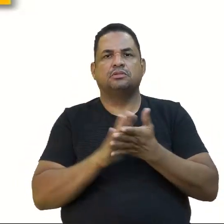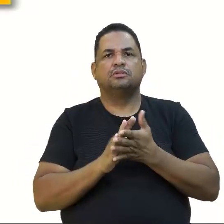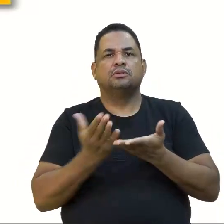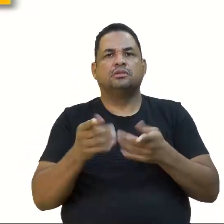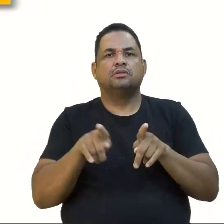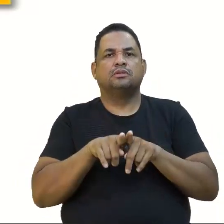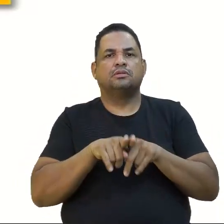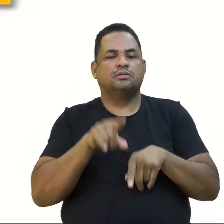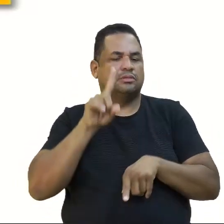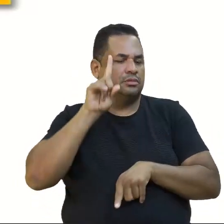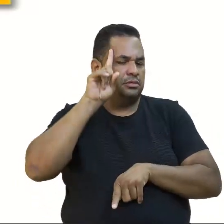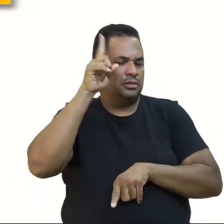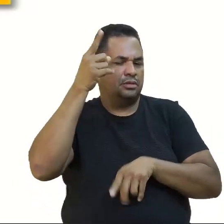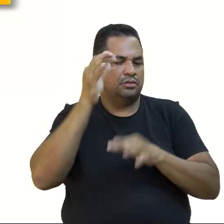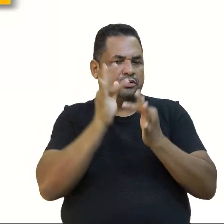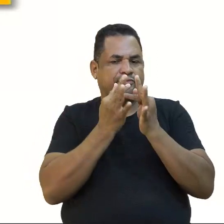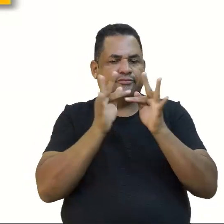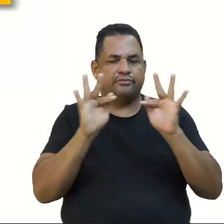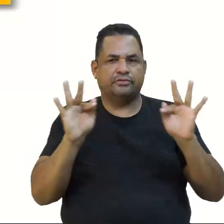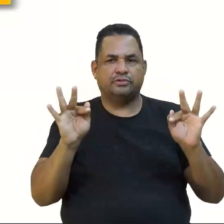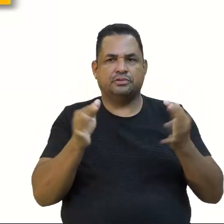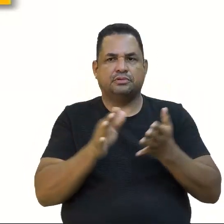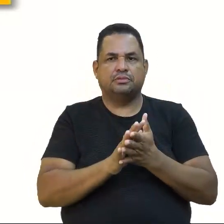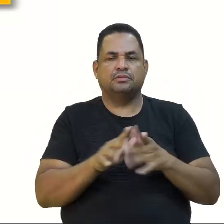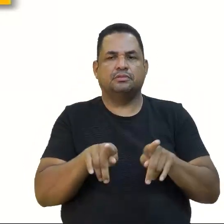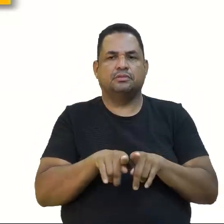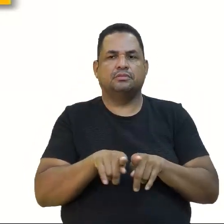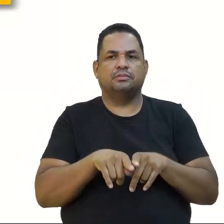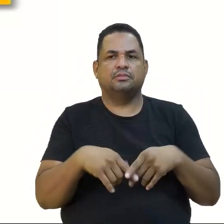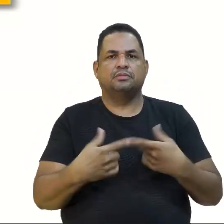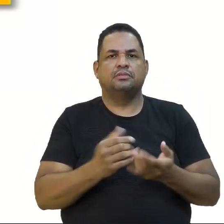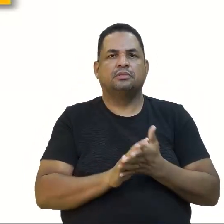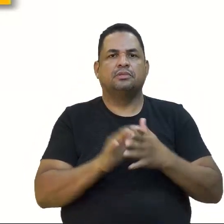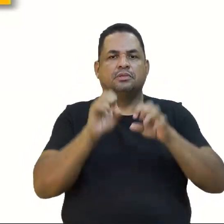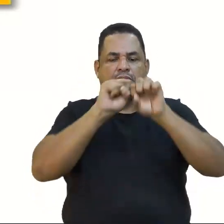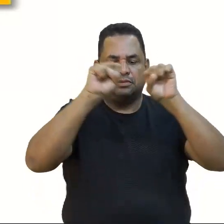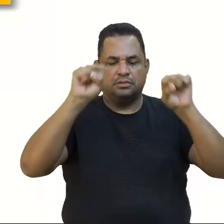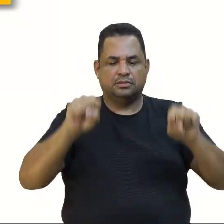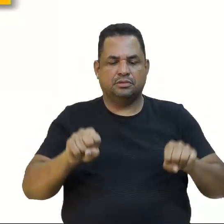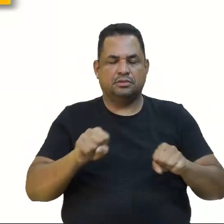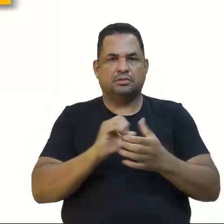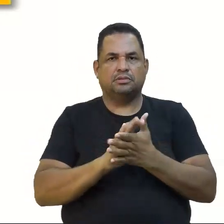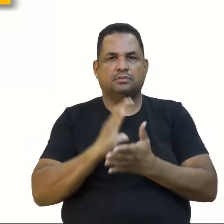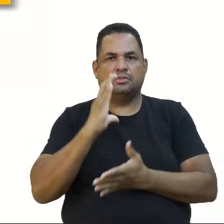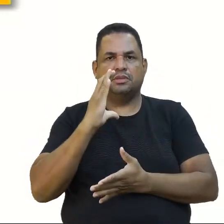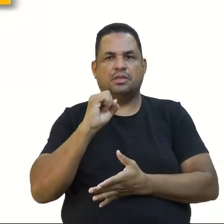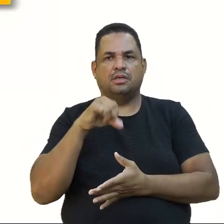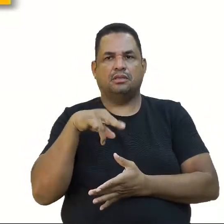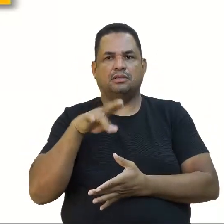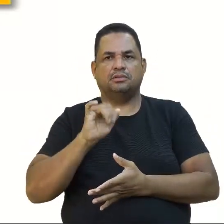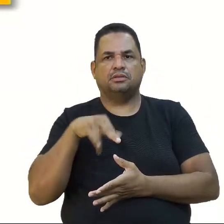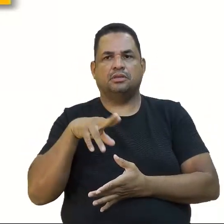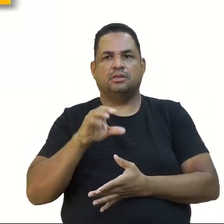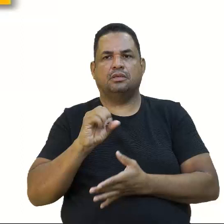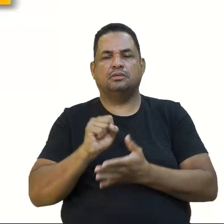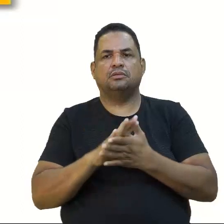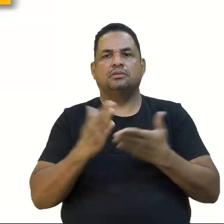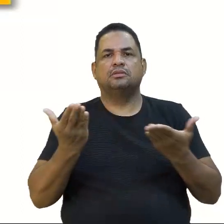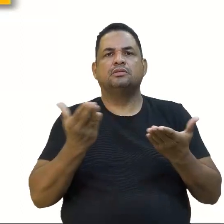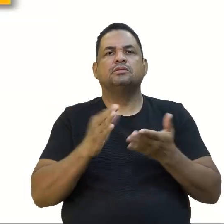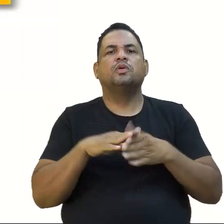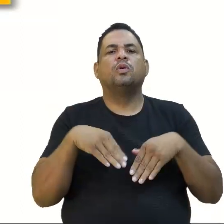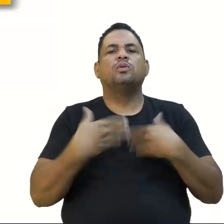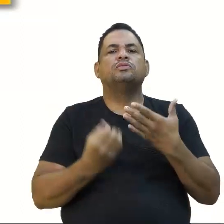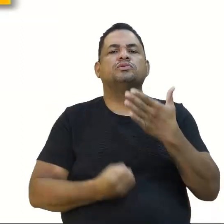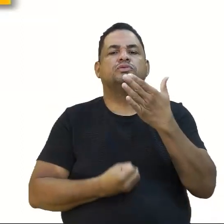de função. Muito bem, sistema cartesiano, né? Então, de onde vem essa